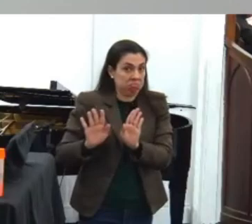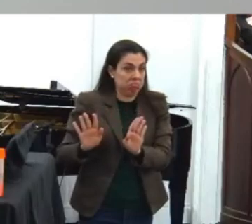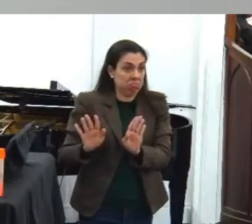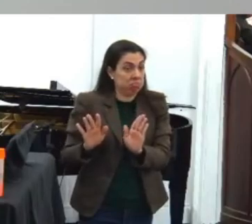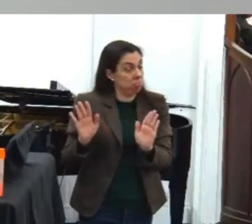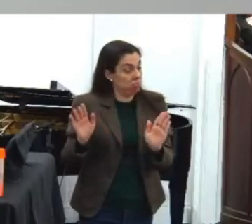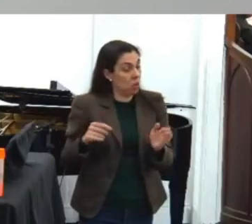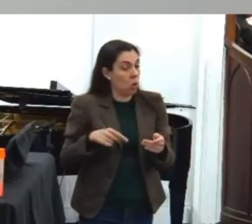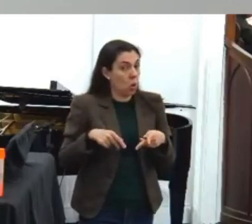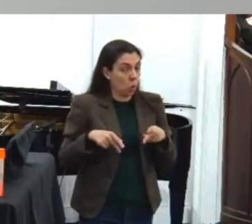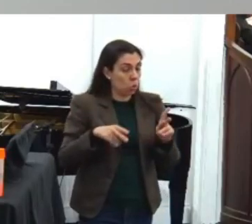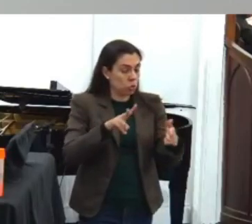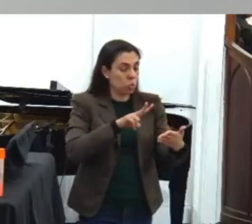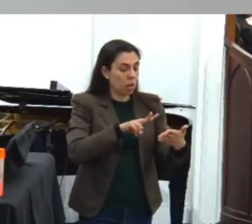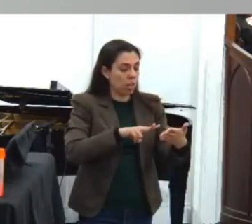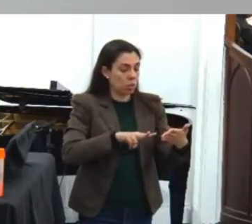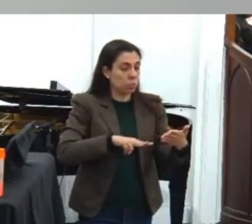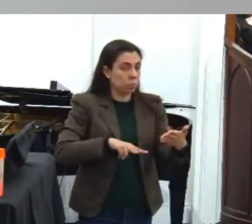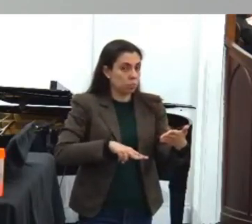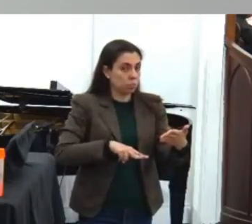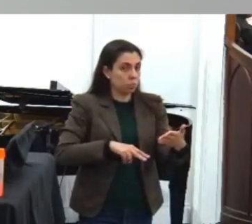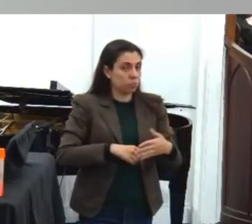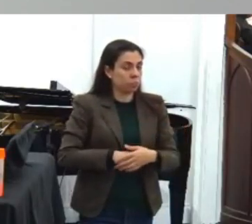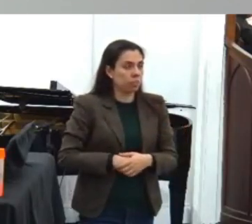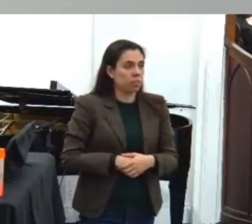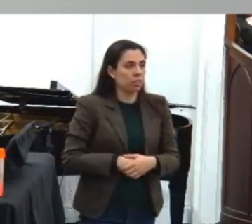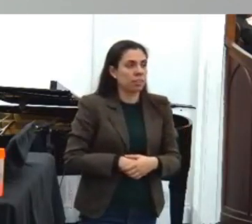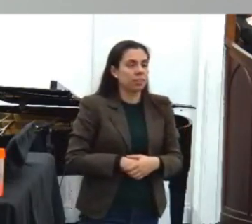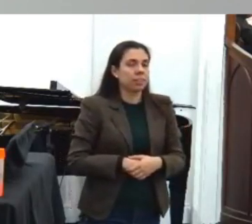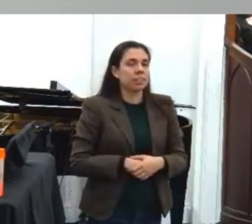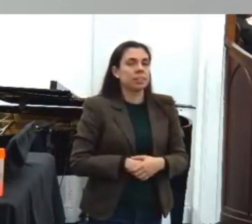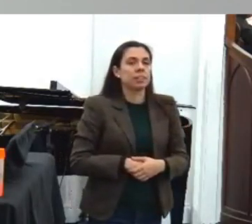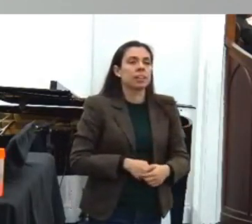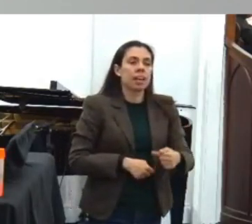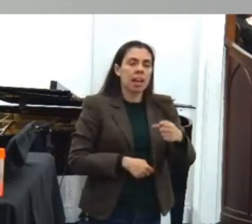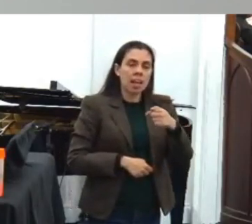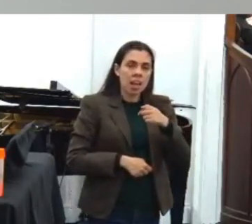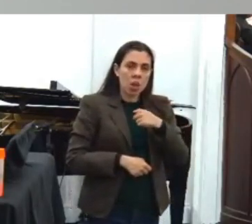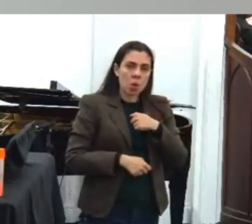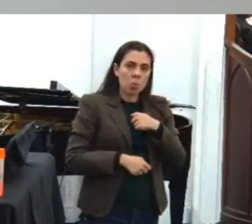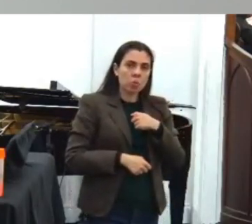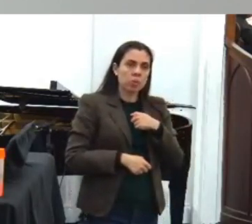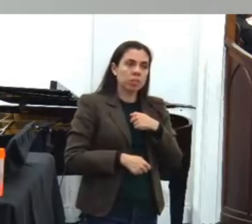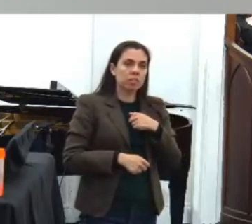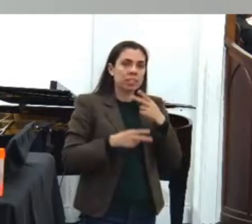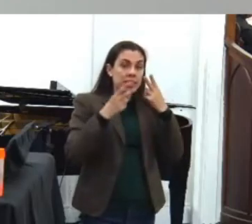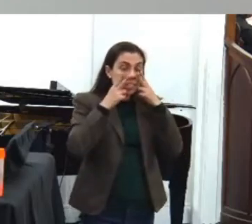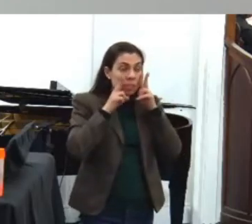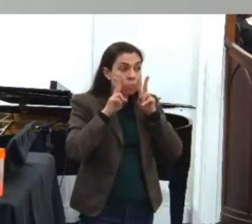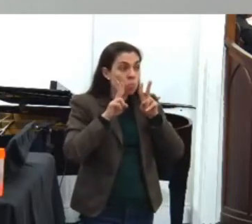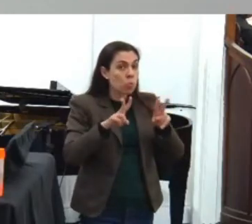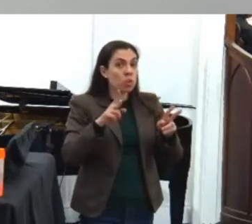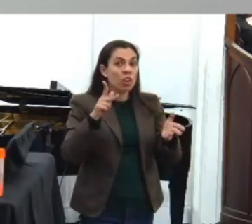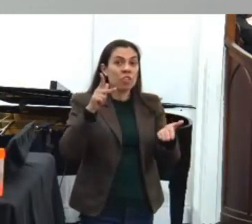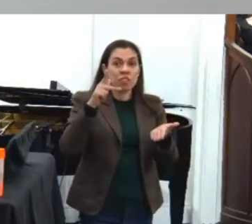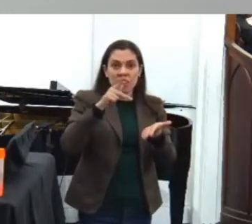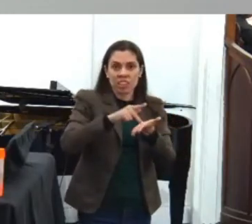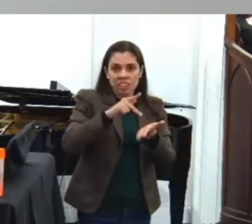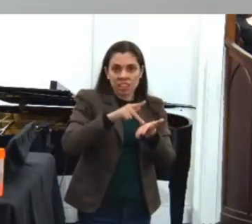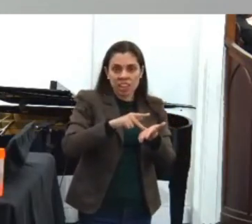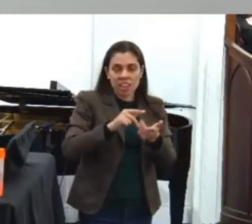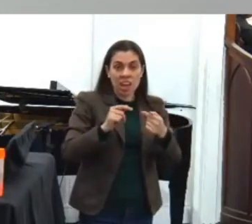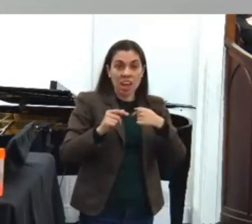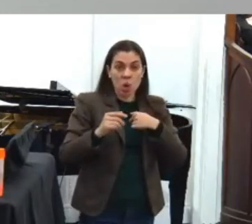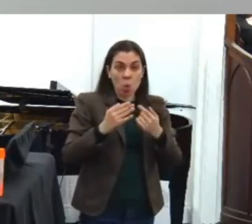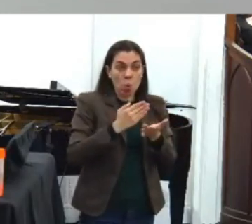e verdadeira, o princípio da criação de Deus. Eis o remetente. E